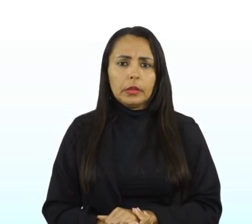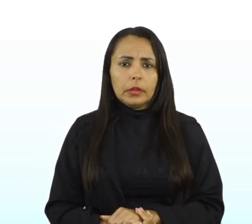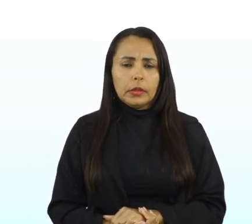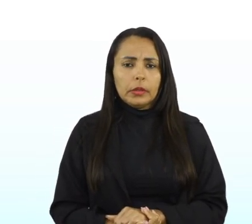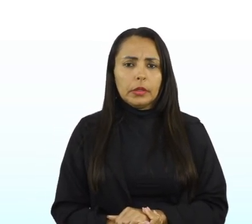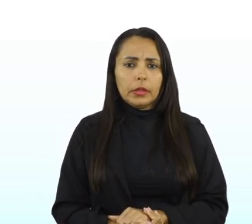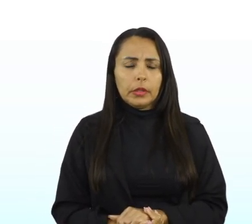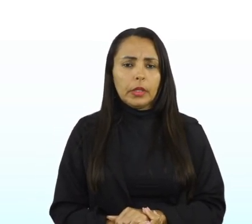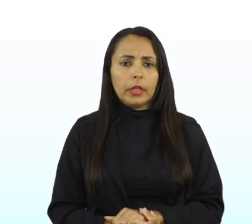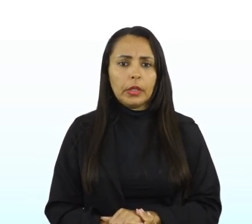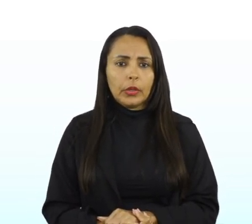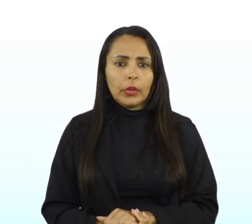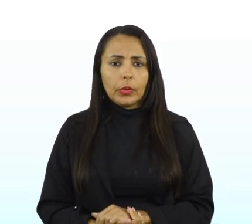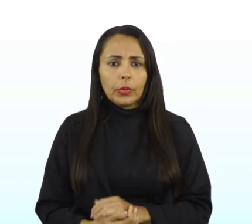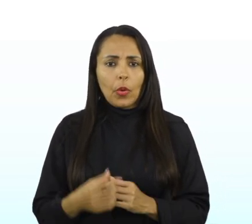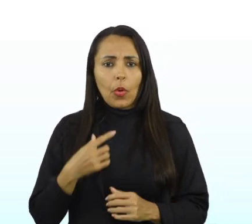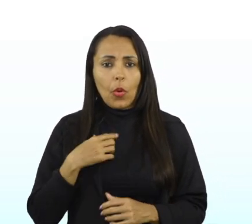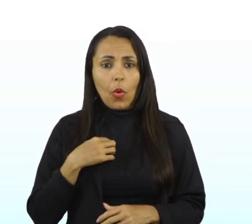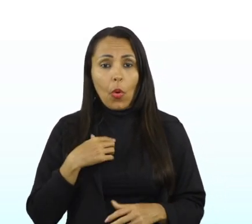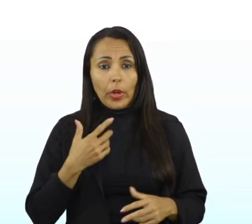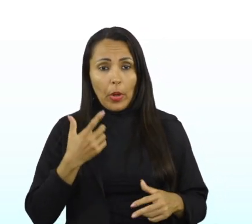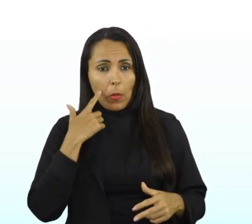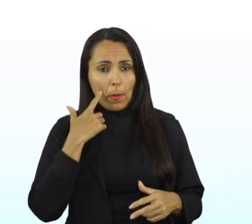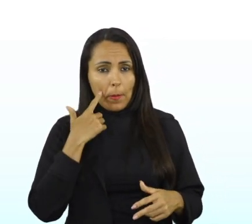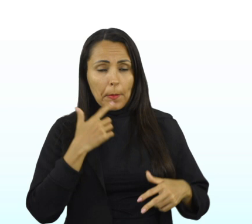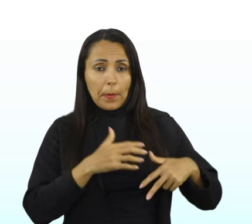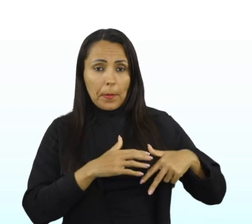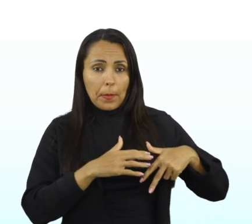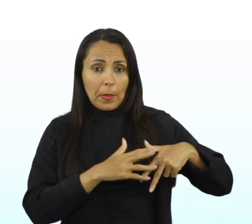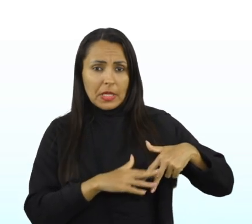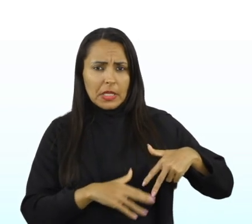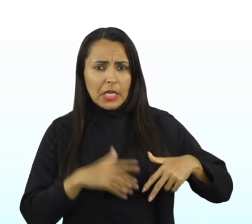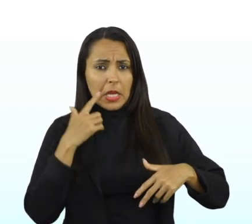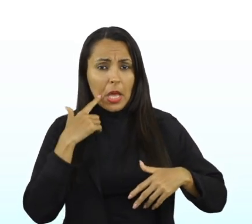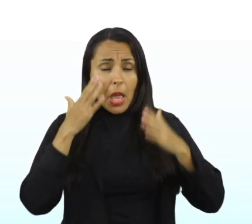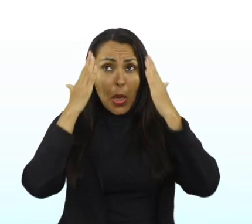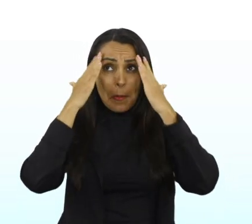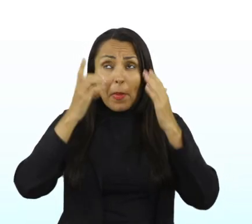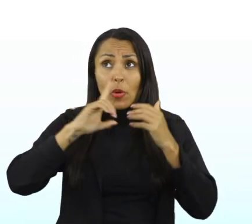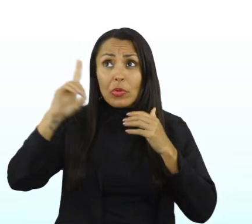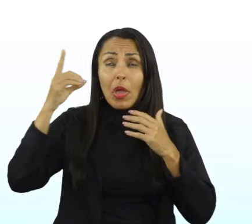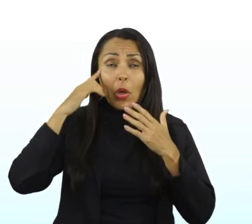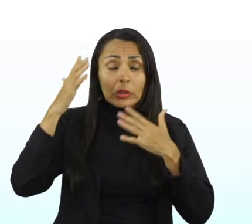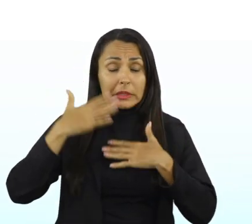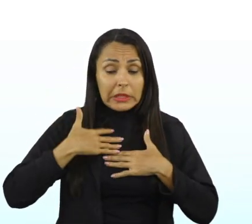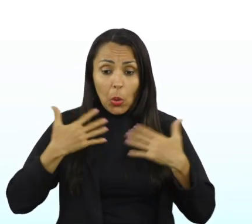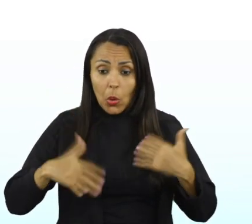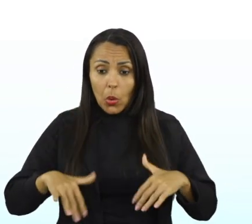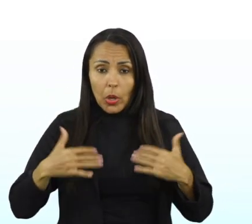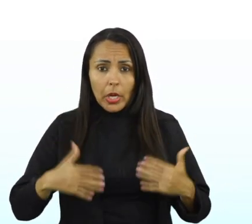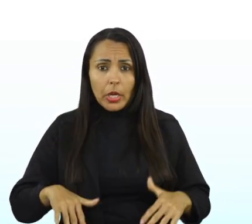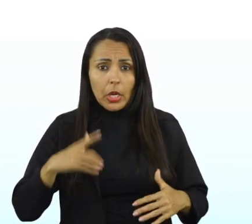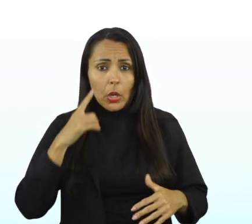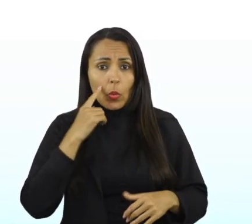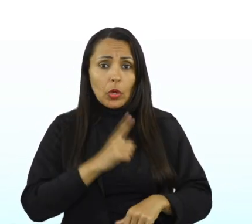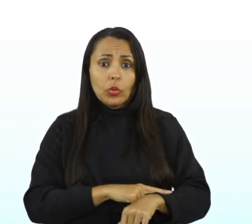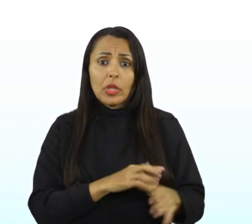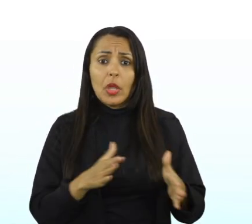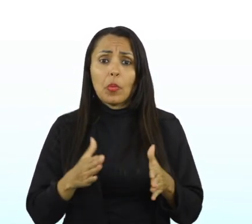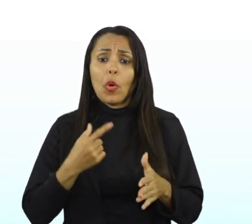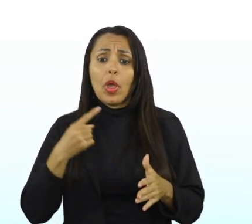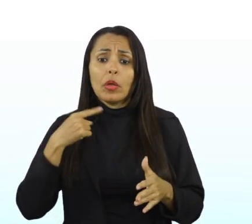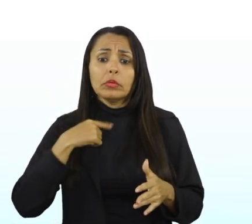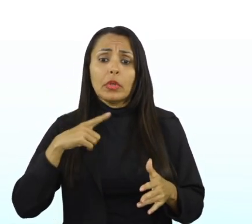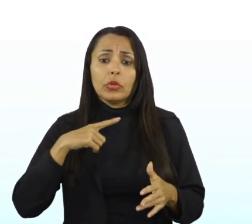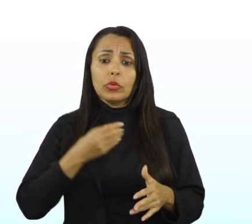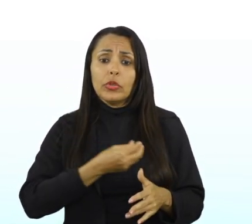subcutânea. Olha o paciente, olha o desespero do paciente. Meu Deus, doutor. Em quanto tempo eu tenho de vida? Aí